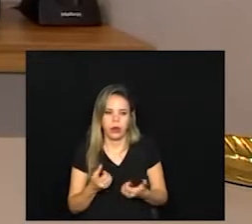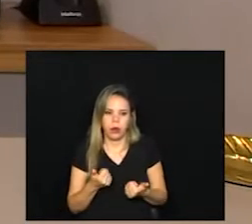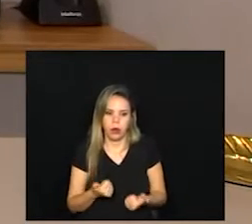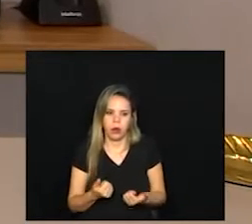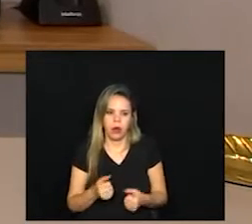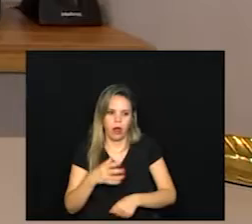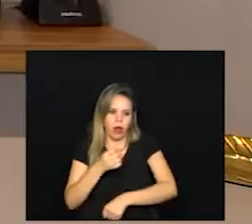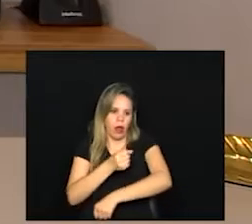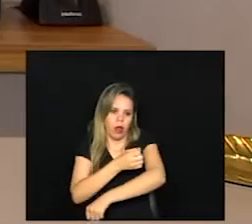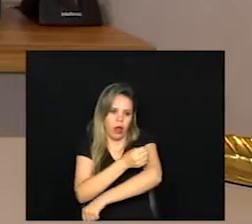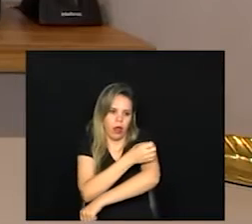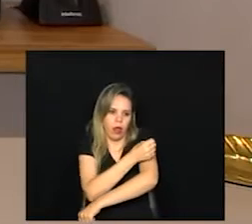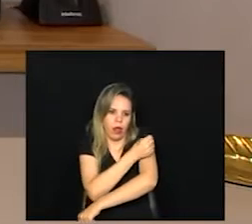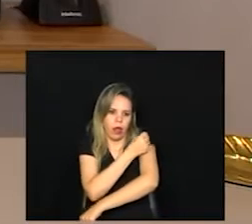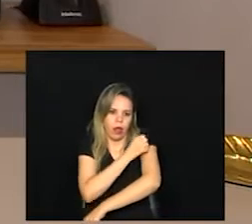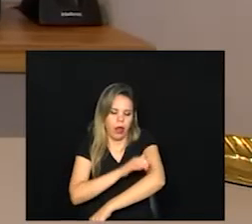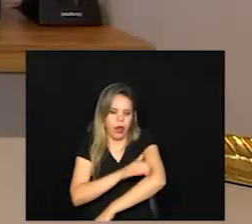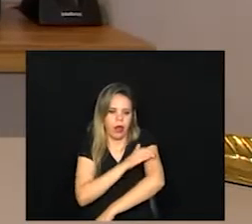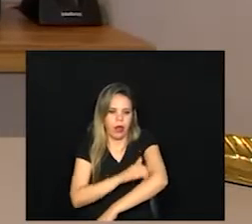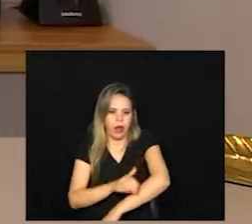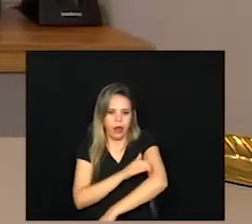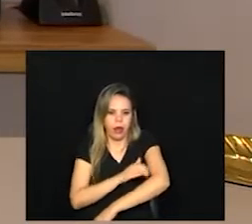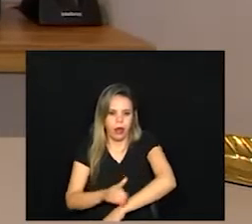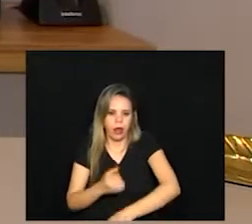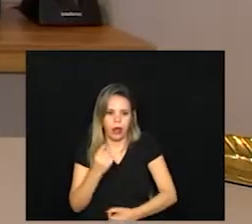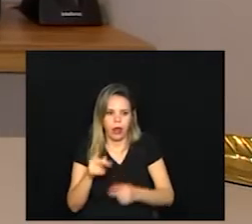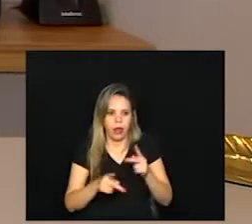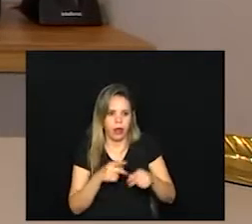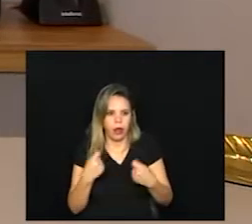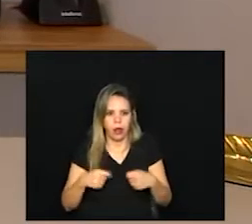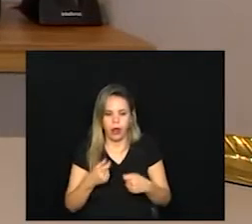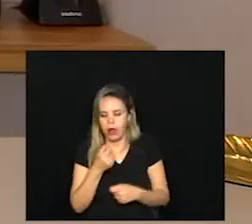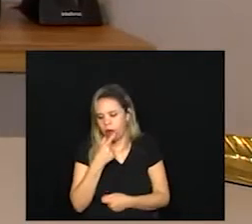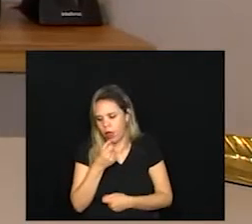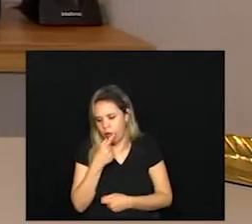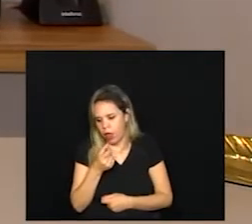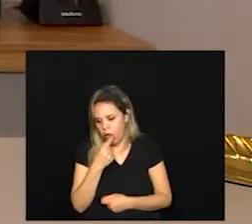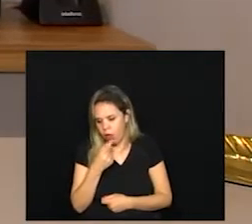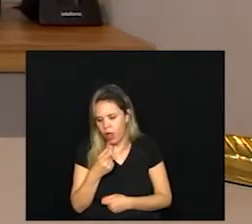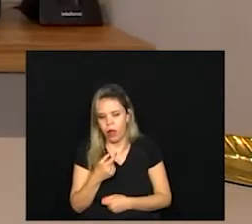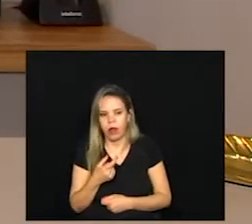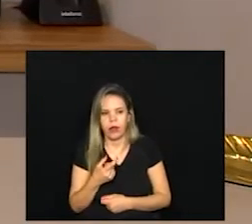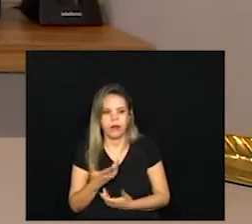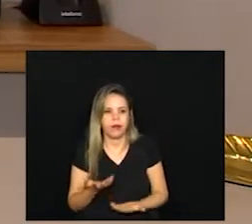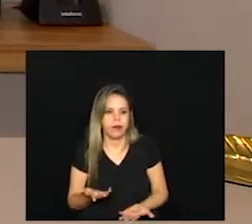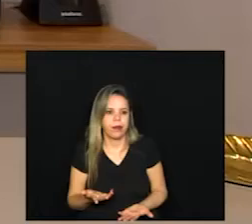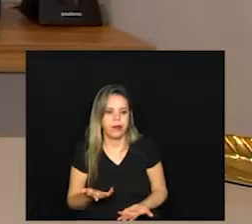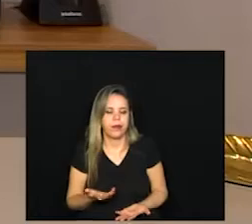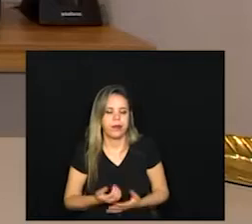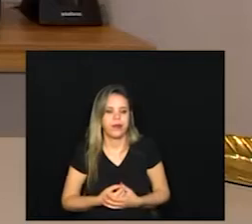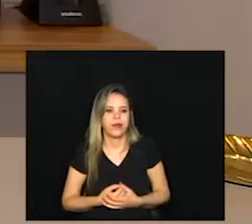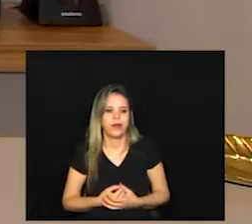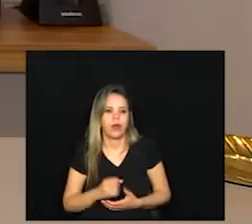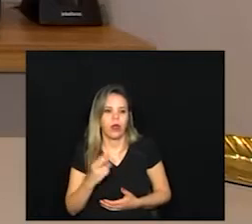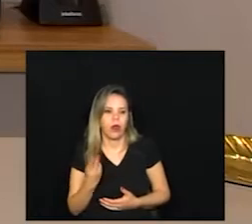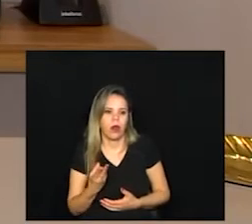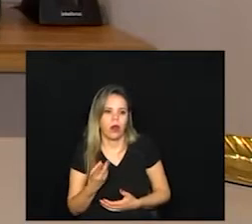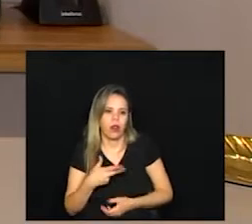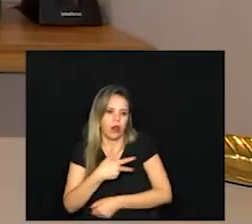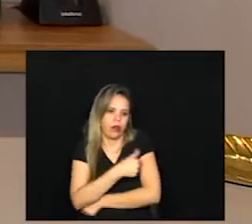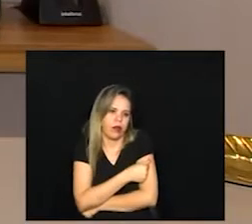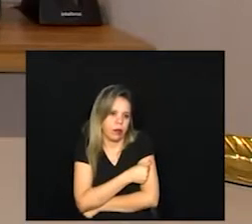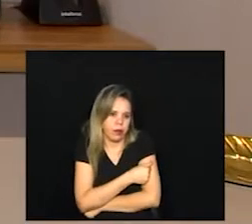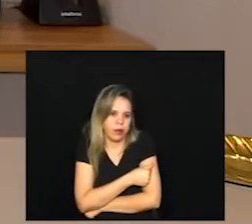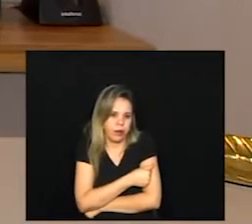com cremes mesmo de passar no corpo, e alguns precisam de medicamentos orais de tomar pela boca e até mesmo algumas